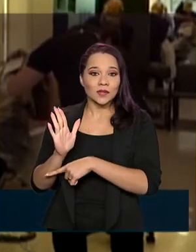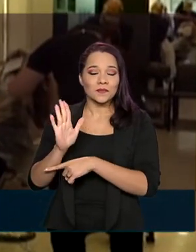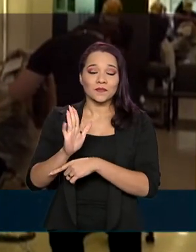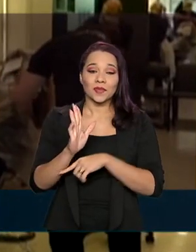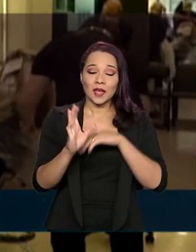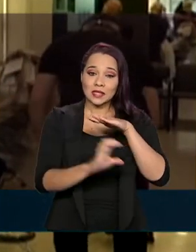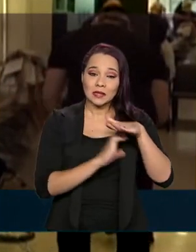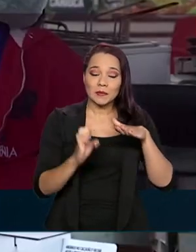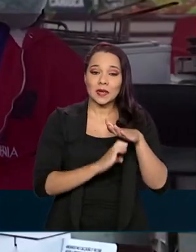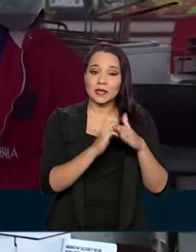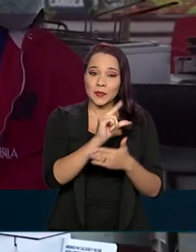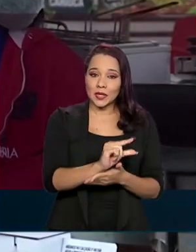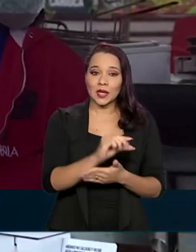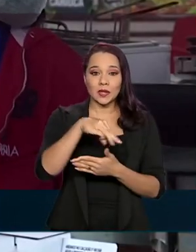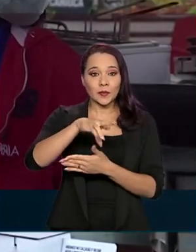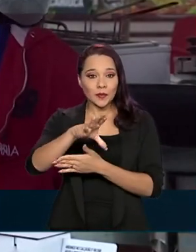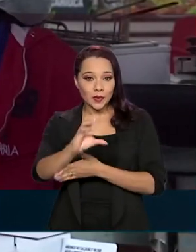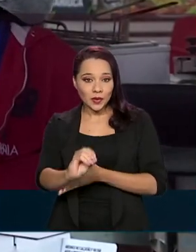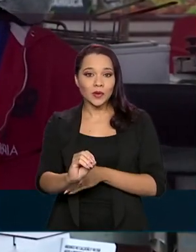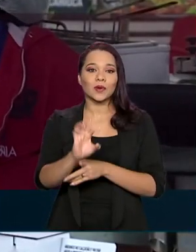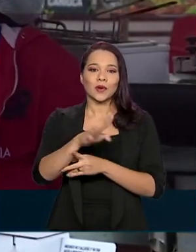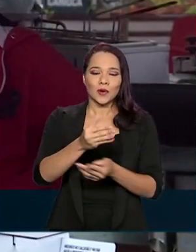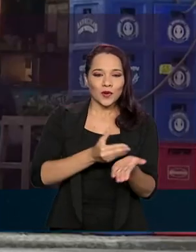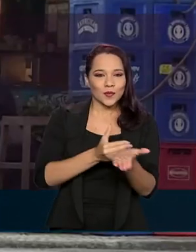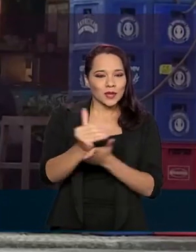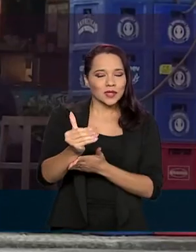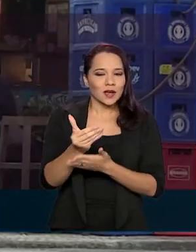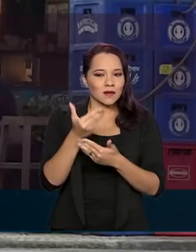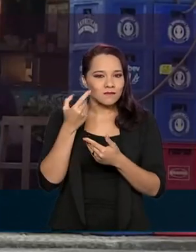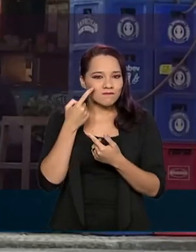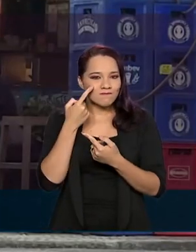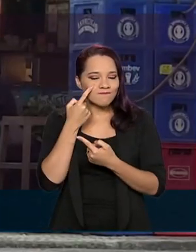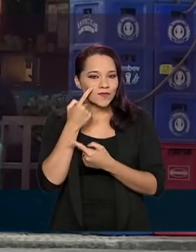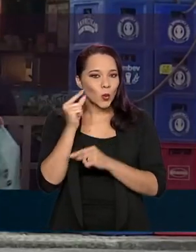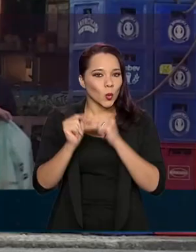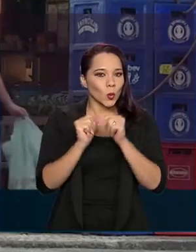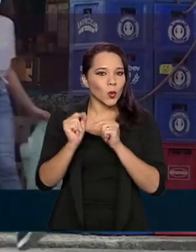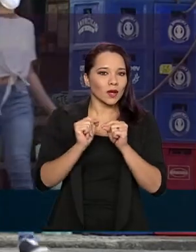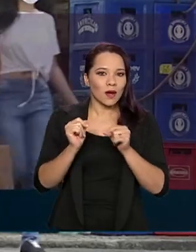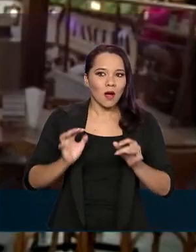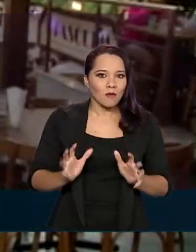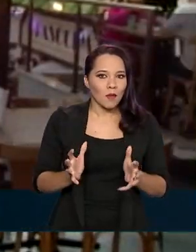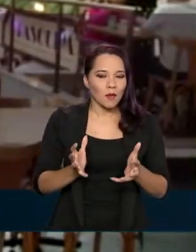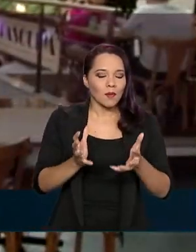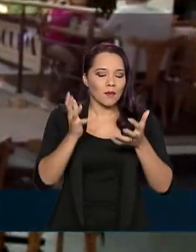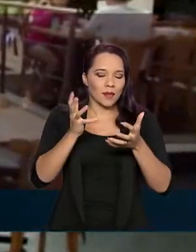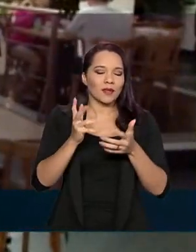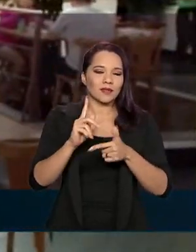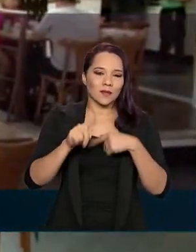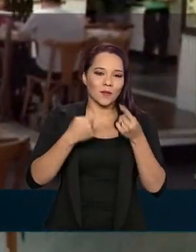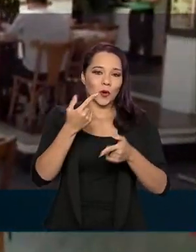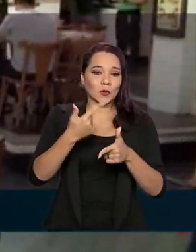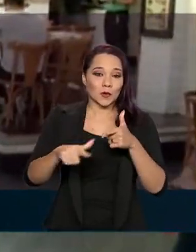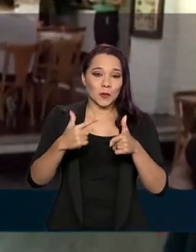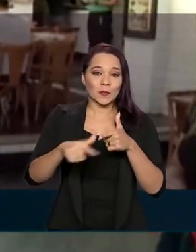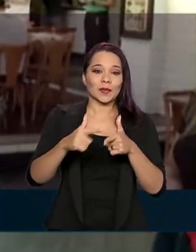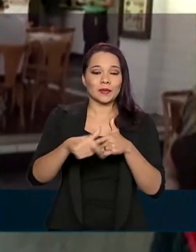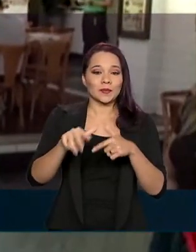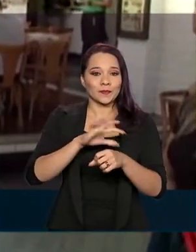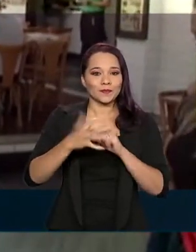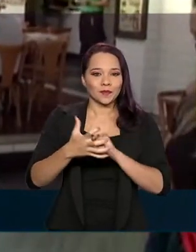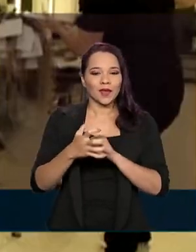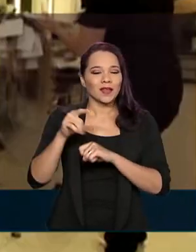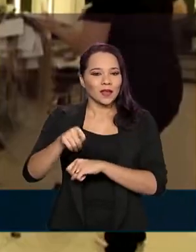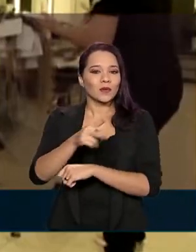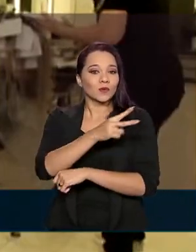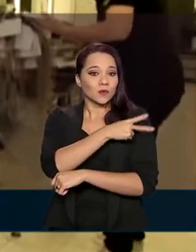pequenas empresas começaram a dar sinais de reação diante da crise, deixando os donos de pequenos